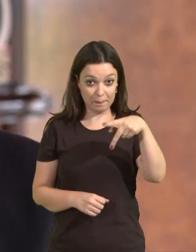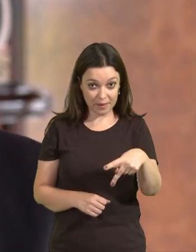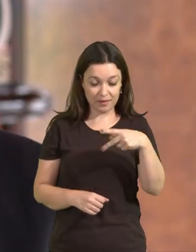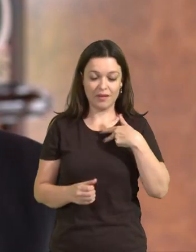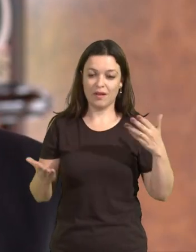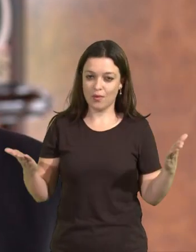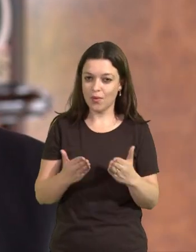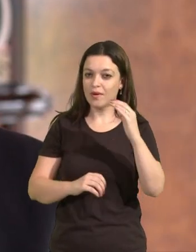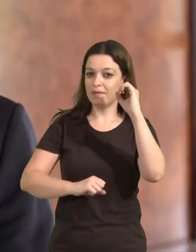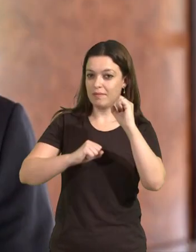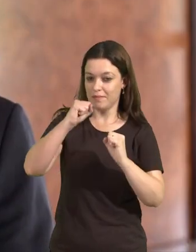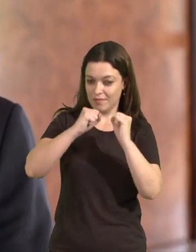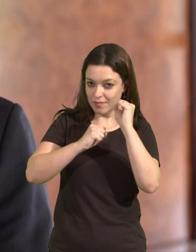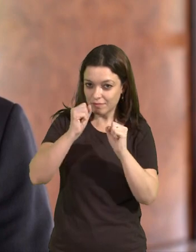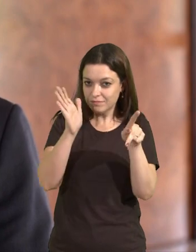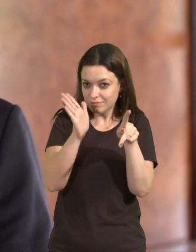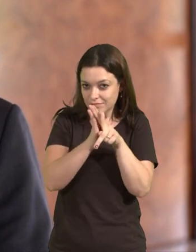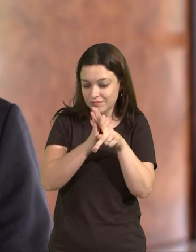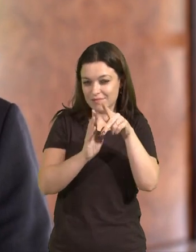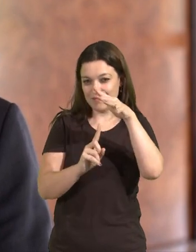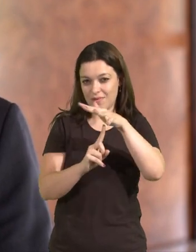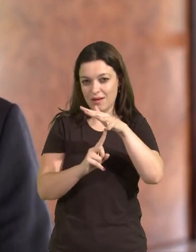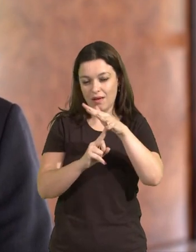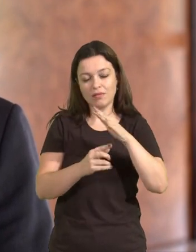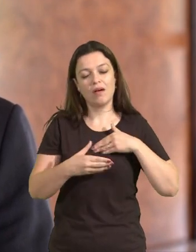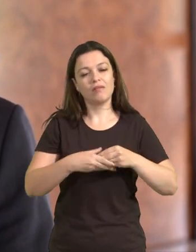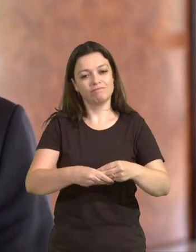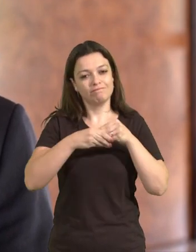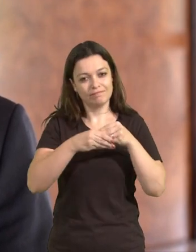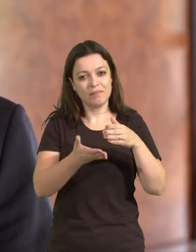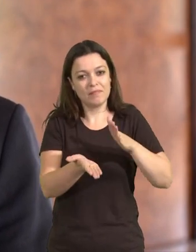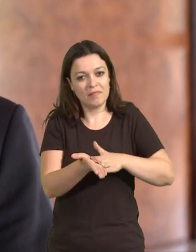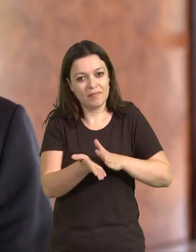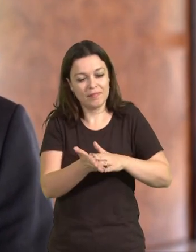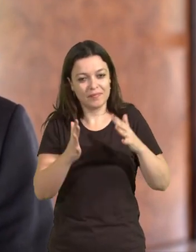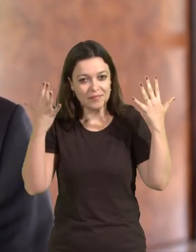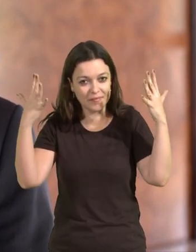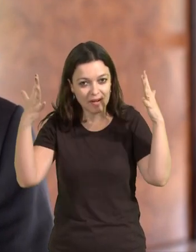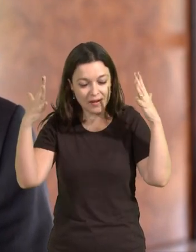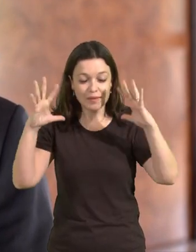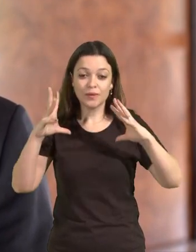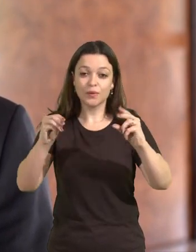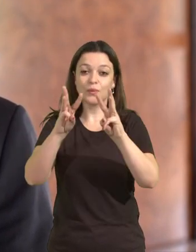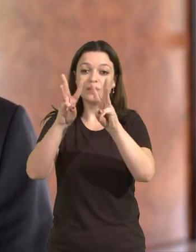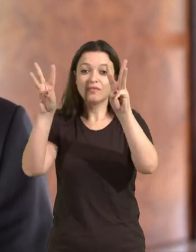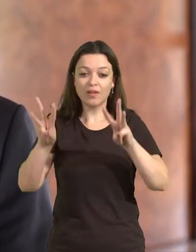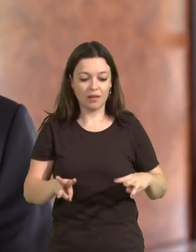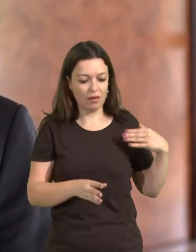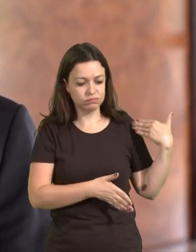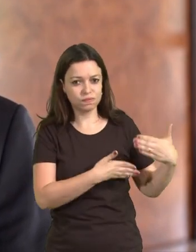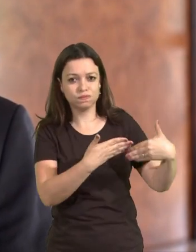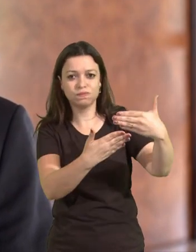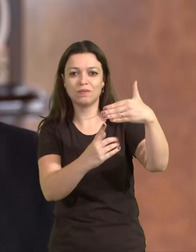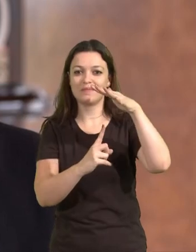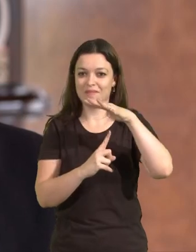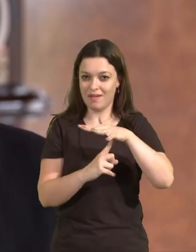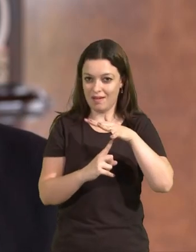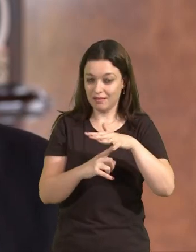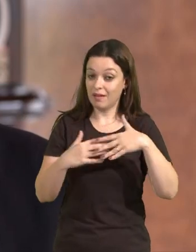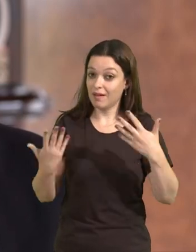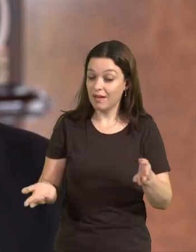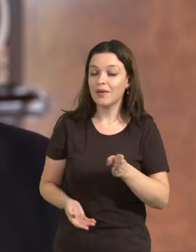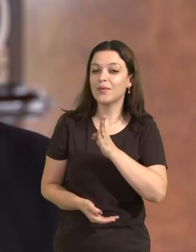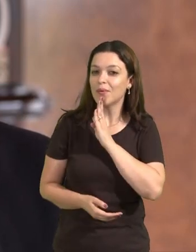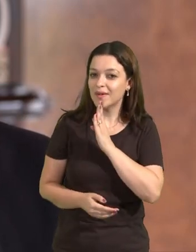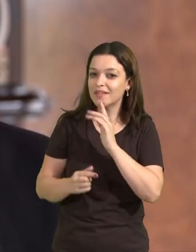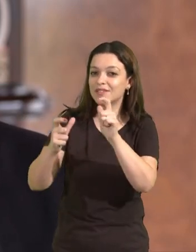Paraná, faz os cumprimentos a toda a ação de desenvolvimento que a Federal fez no Paraná. Aliás, eu conheço